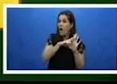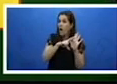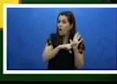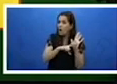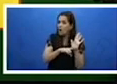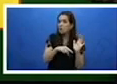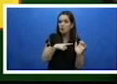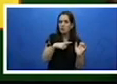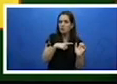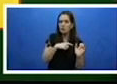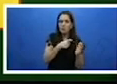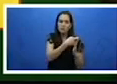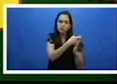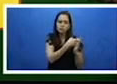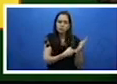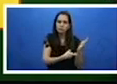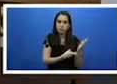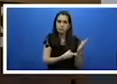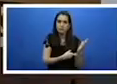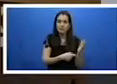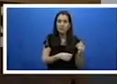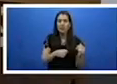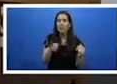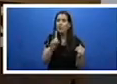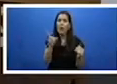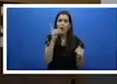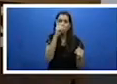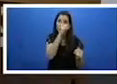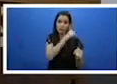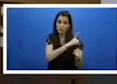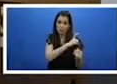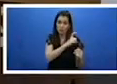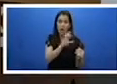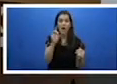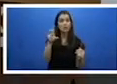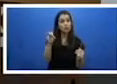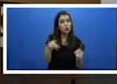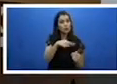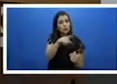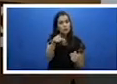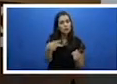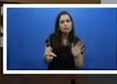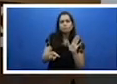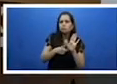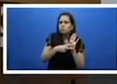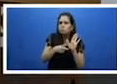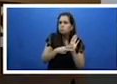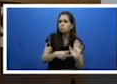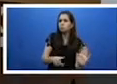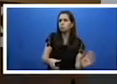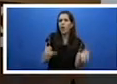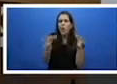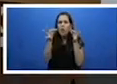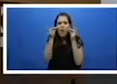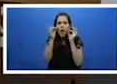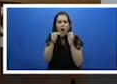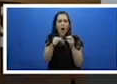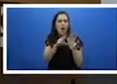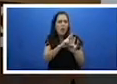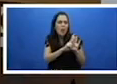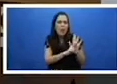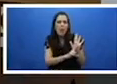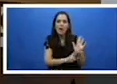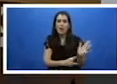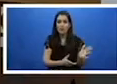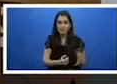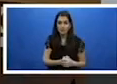produção textual. É difícil? Não é difícil, né? É só nós prestarmos atenção às regrinhas. Então, vocês viram